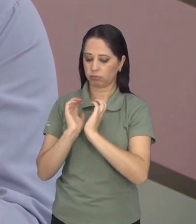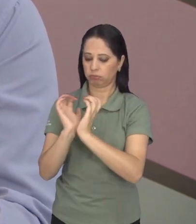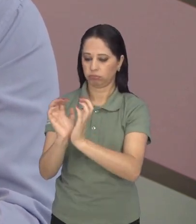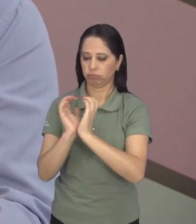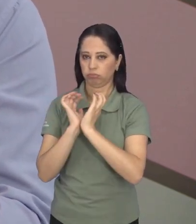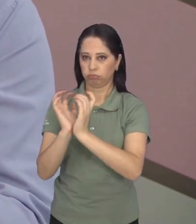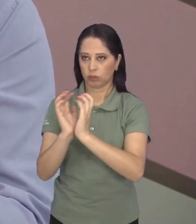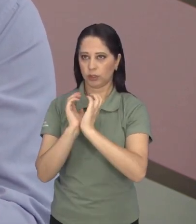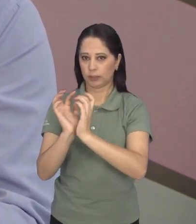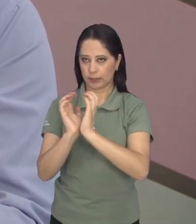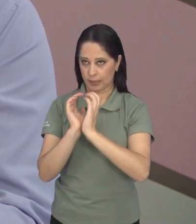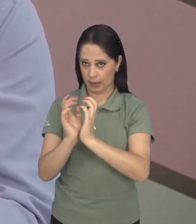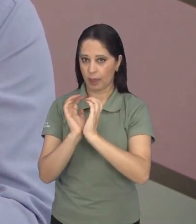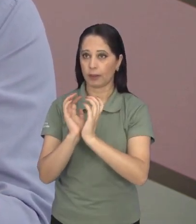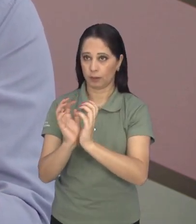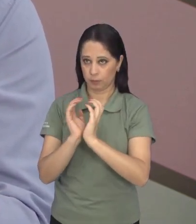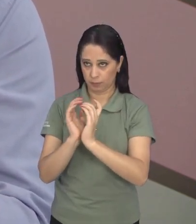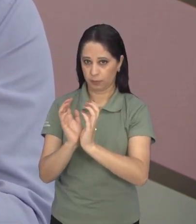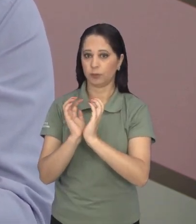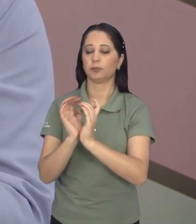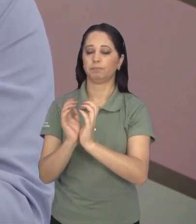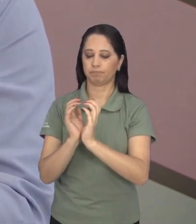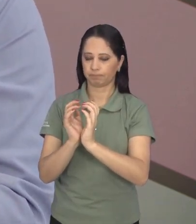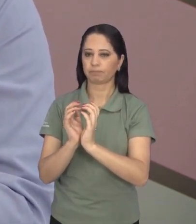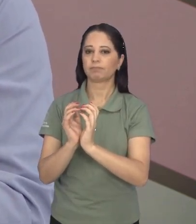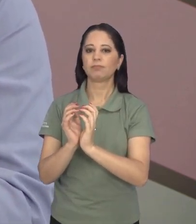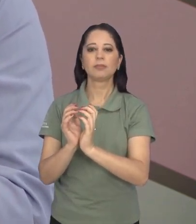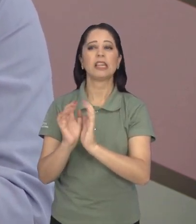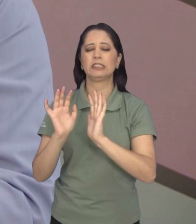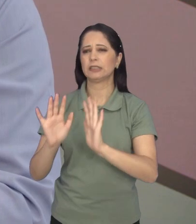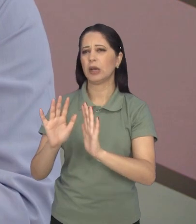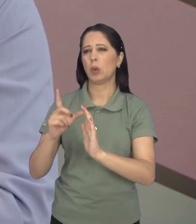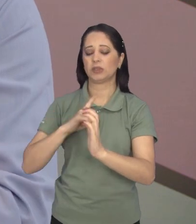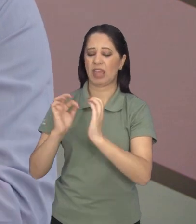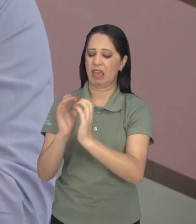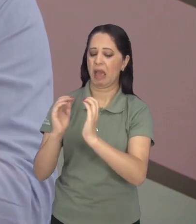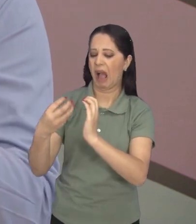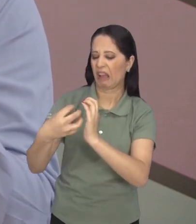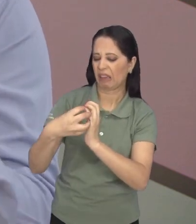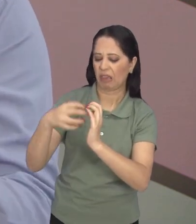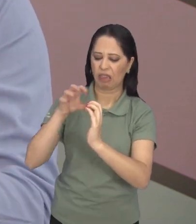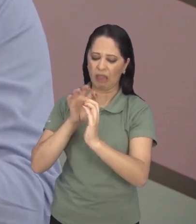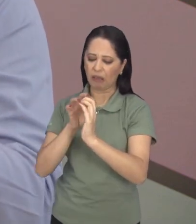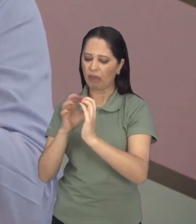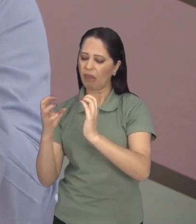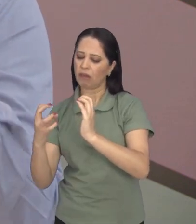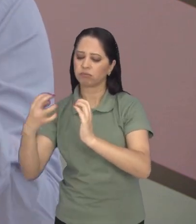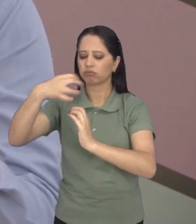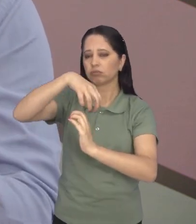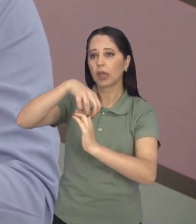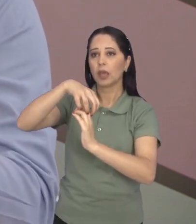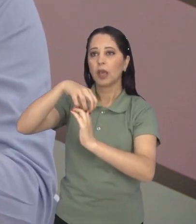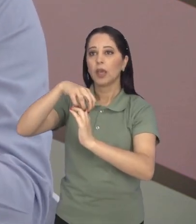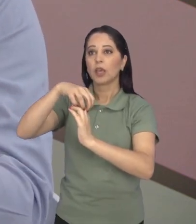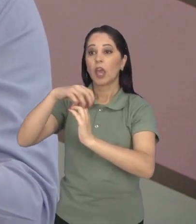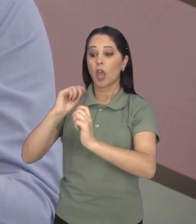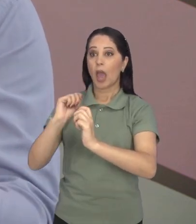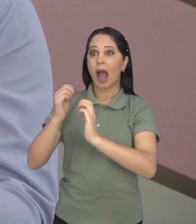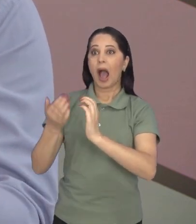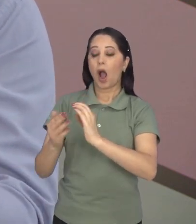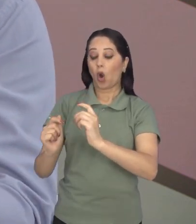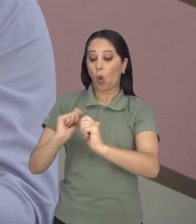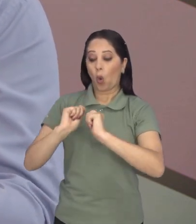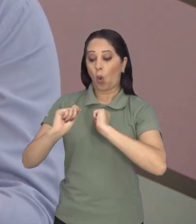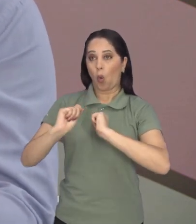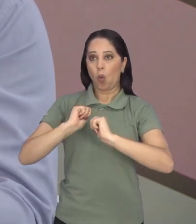área específica no cérebro, tá certo? A gente chama de globo pálido, tálamo, são áreas